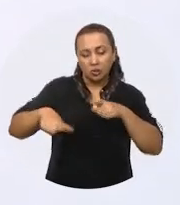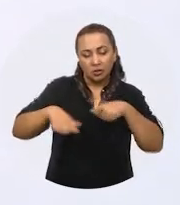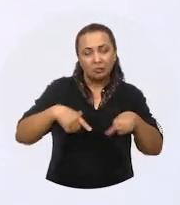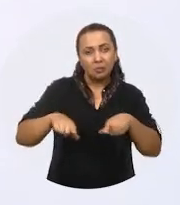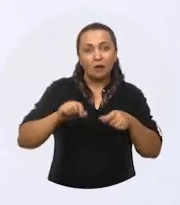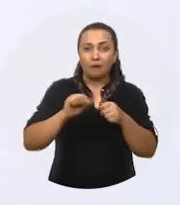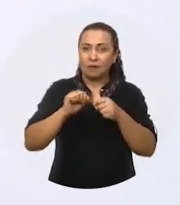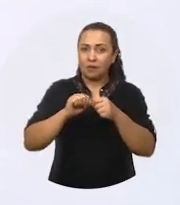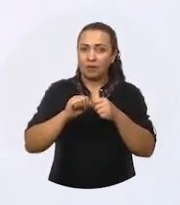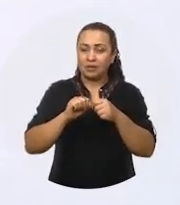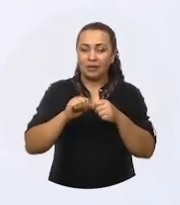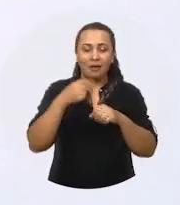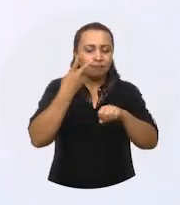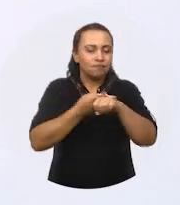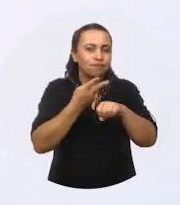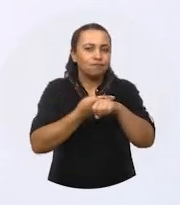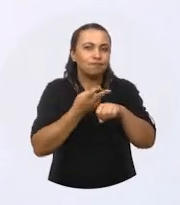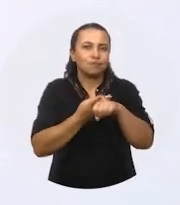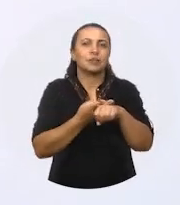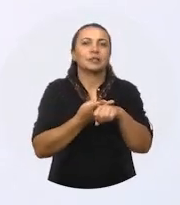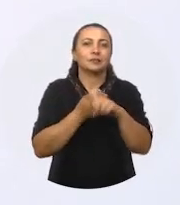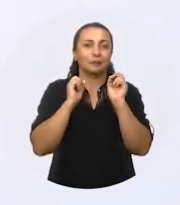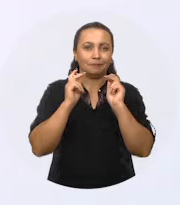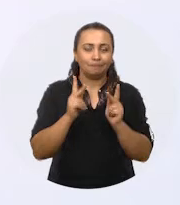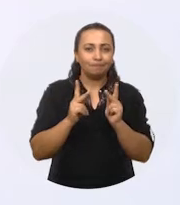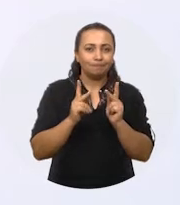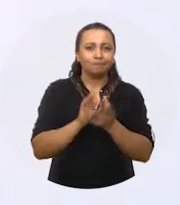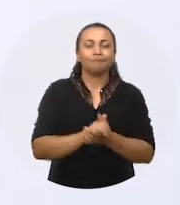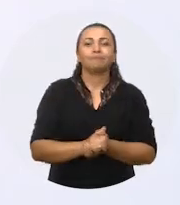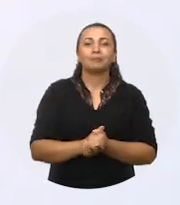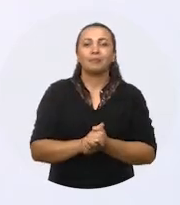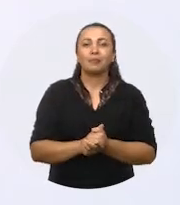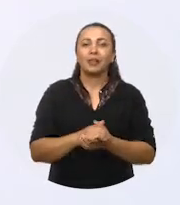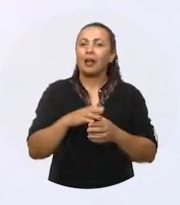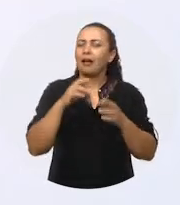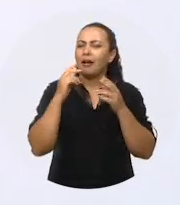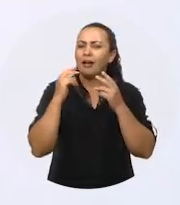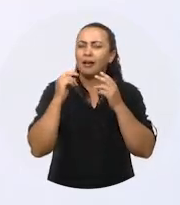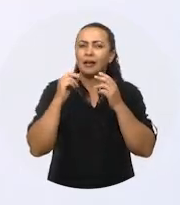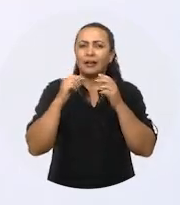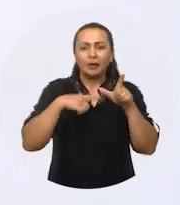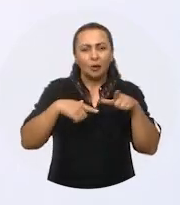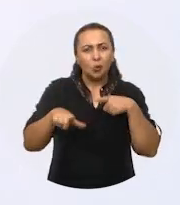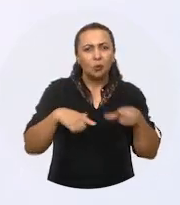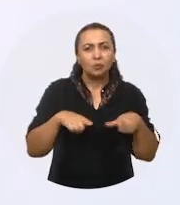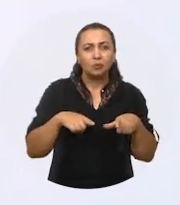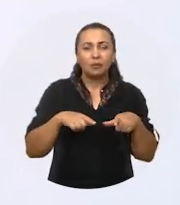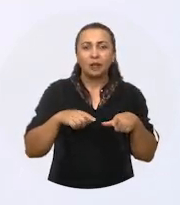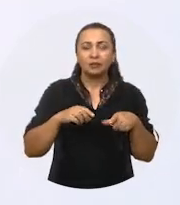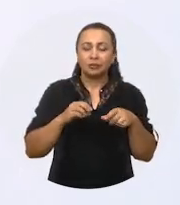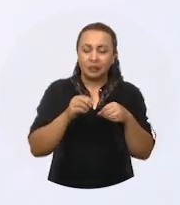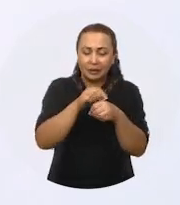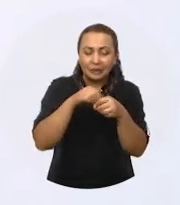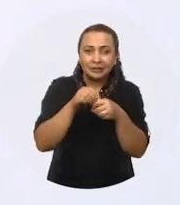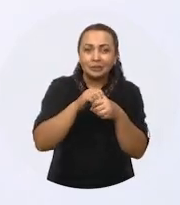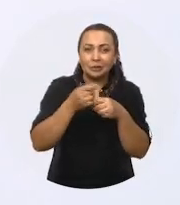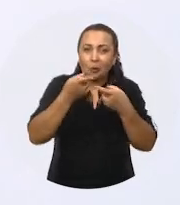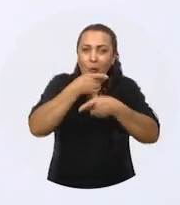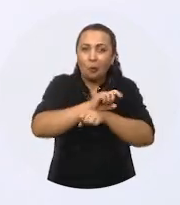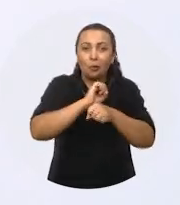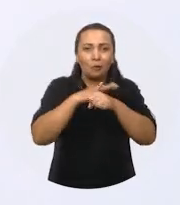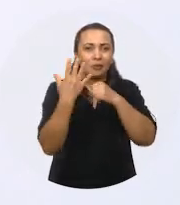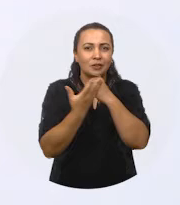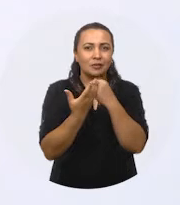computacionais foi reproduzida in vitro. Tá? E a ação dessas moléculas contra o